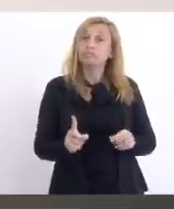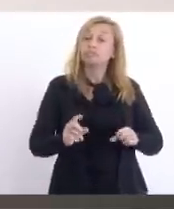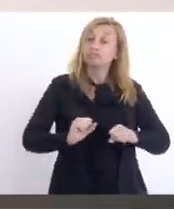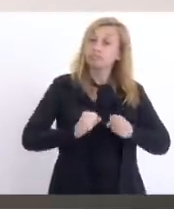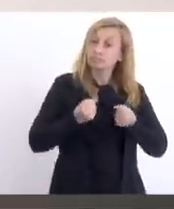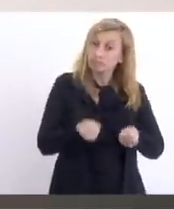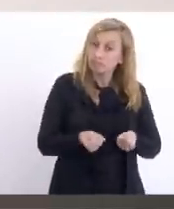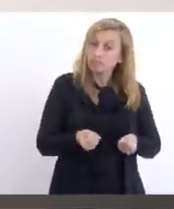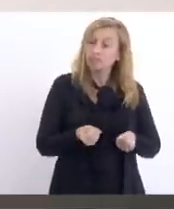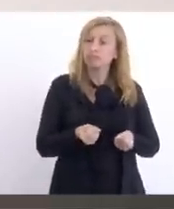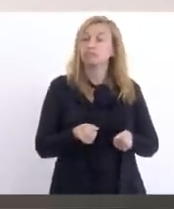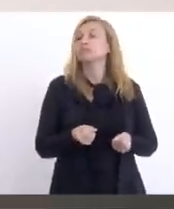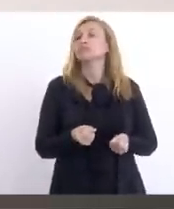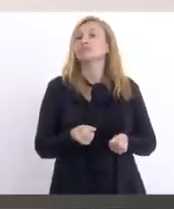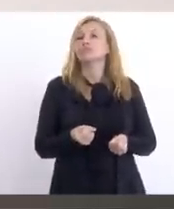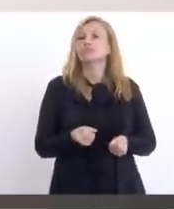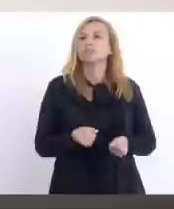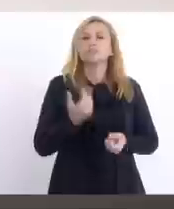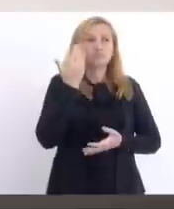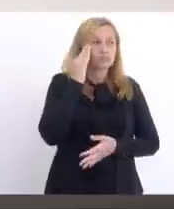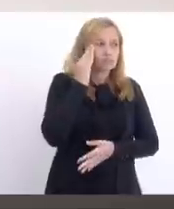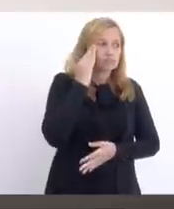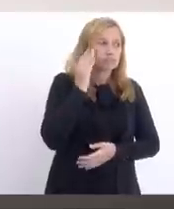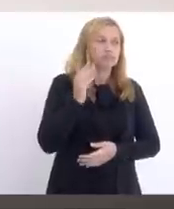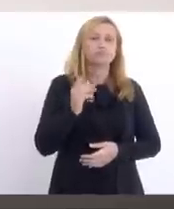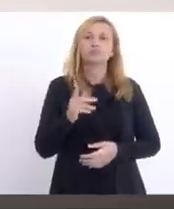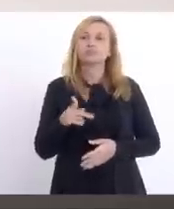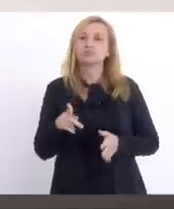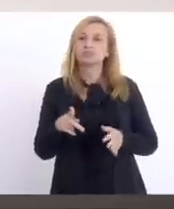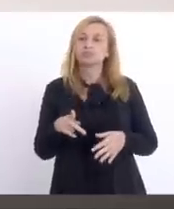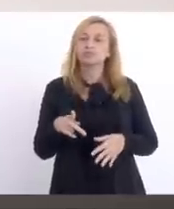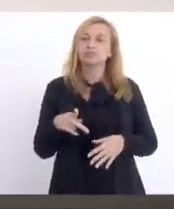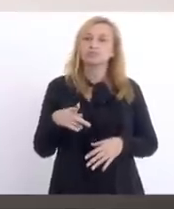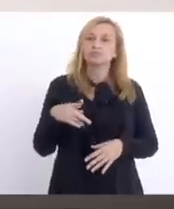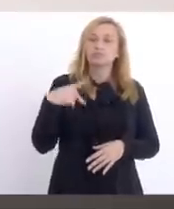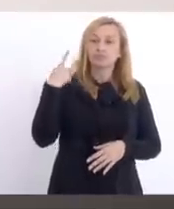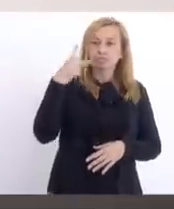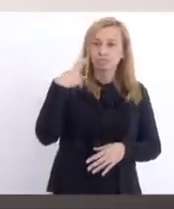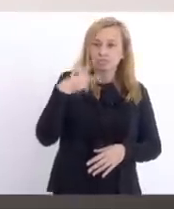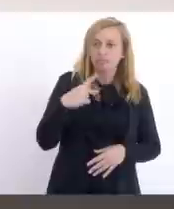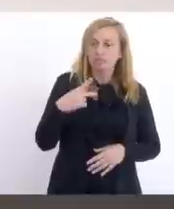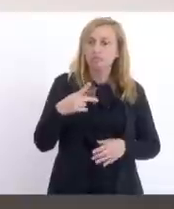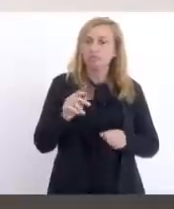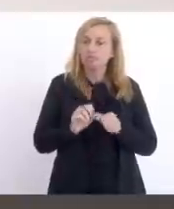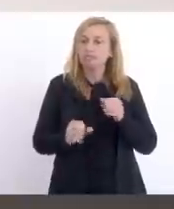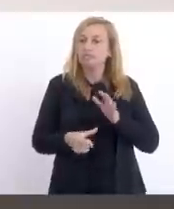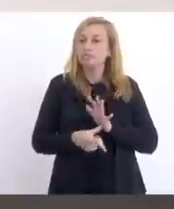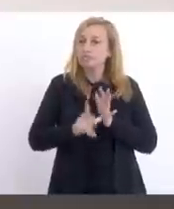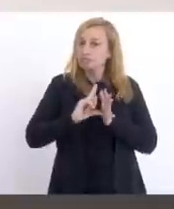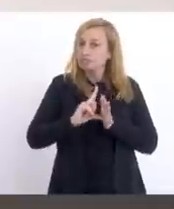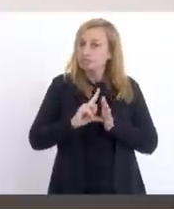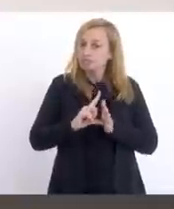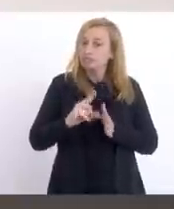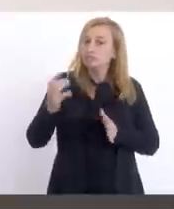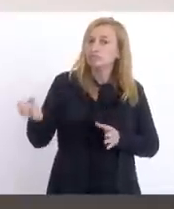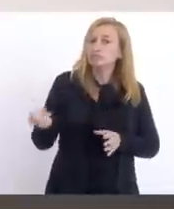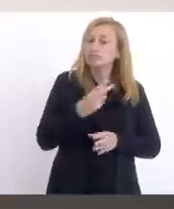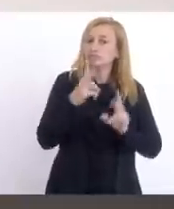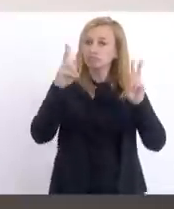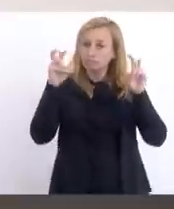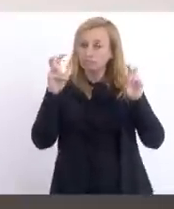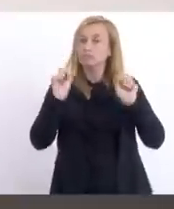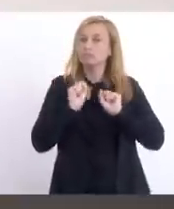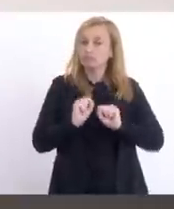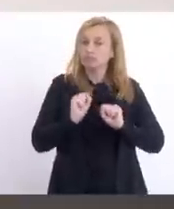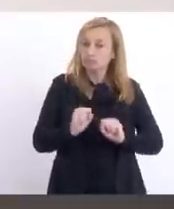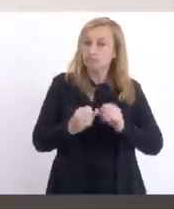buscando o entendimento do Parlamento de que ele foi feito antes de um fato novo e que poderá criar, sim,